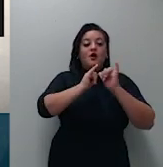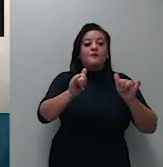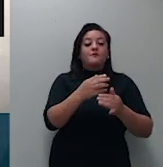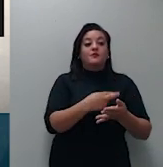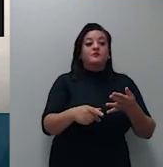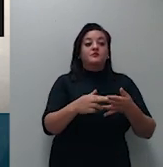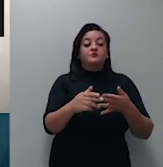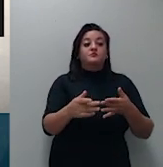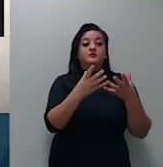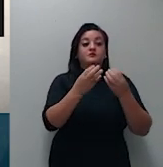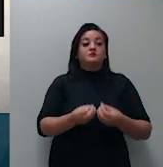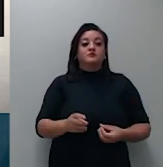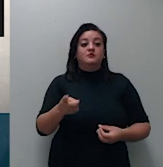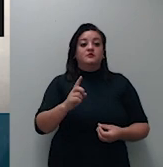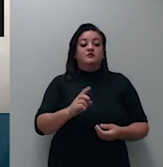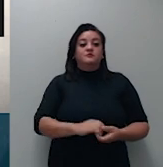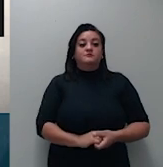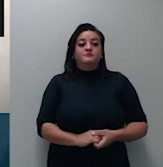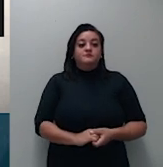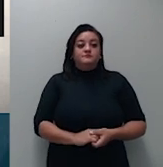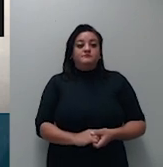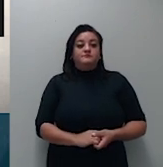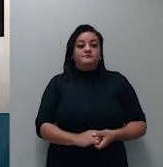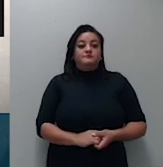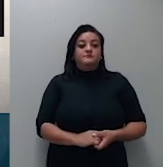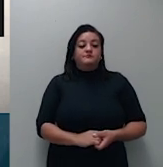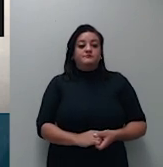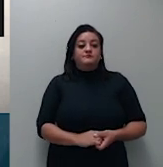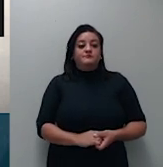então agravo interno não provido